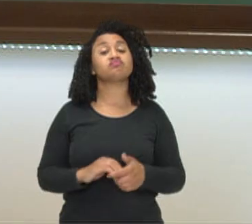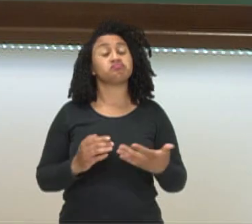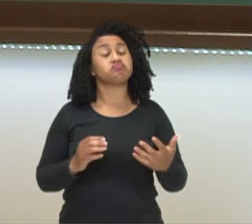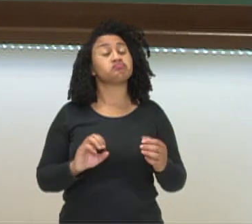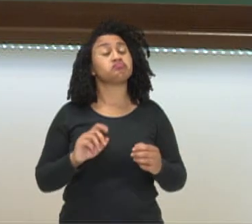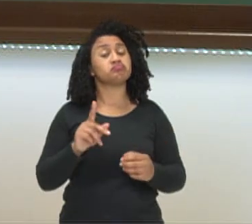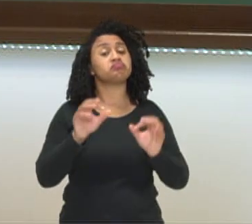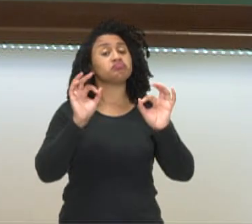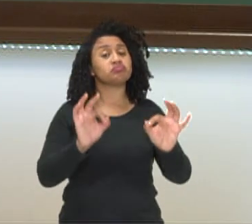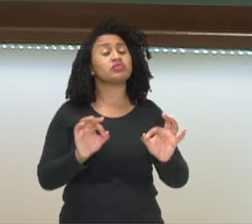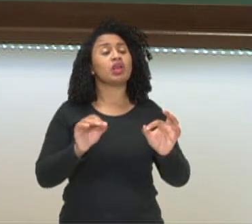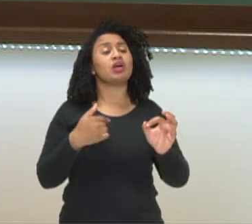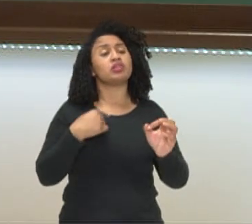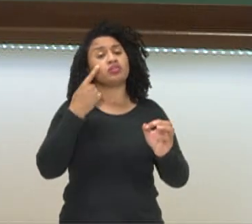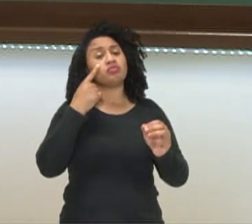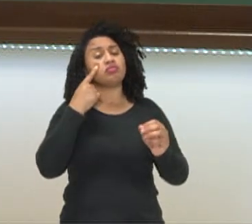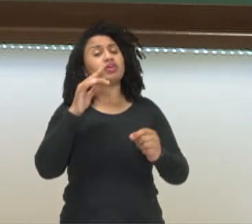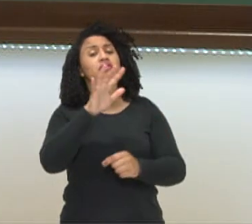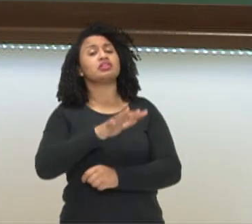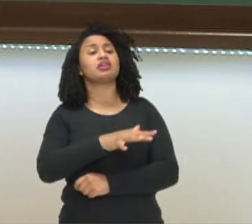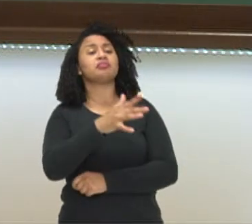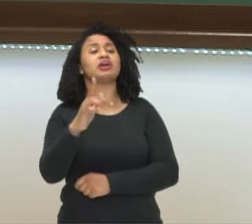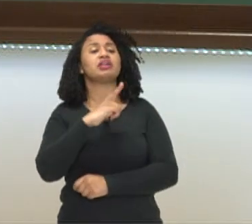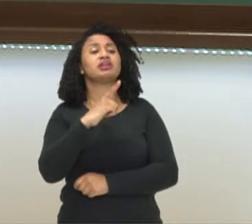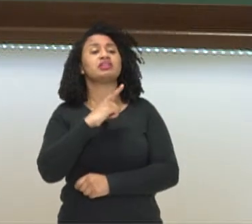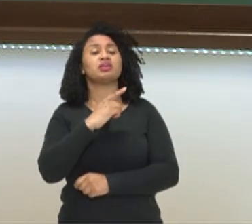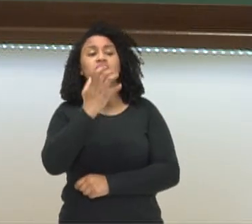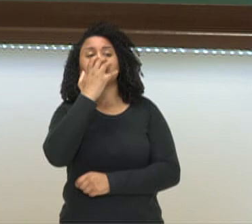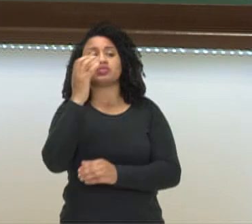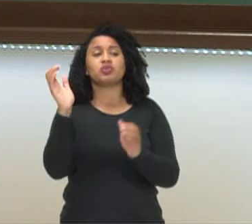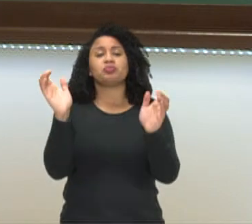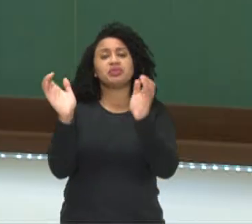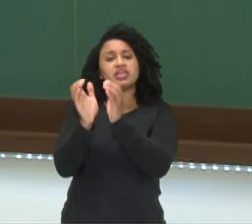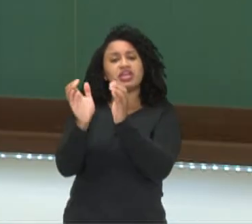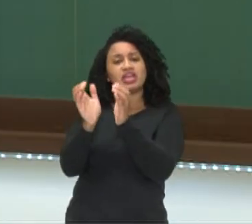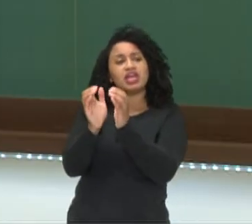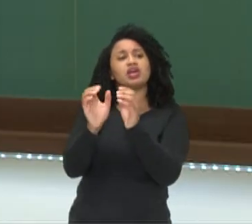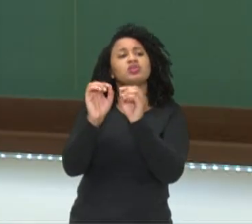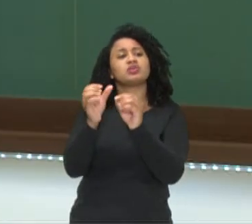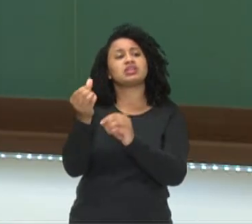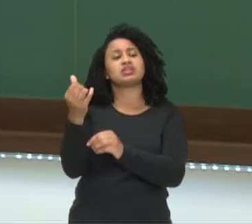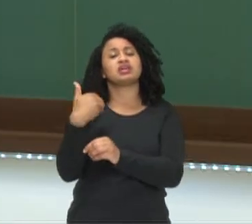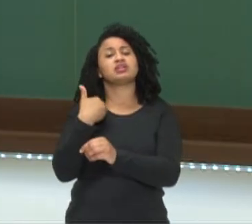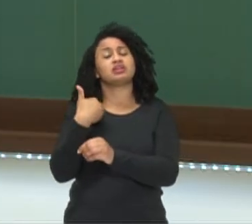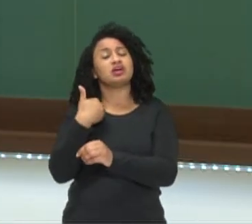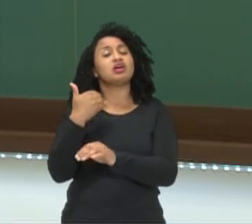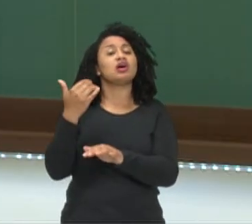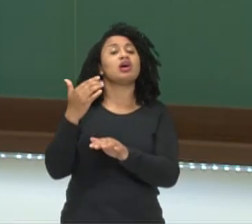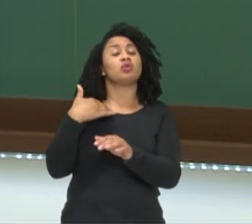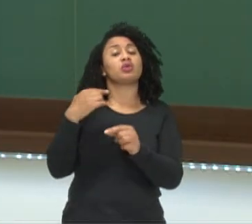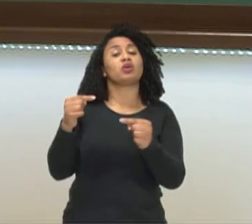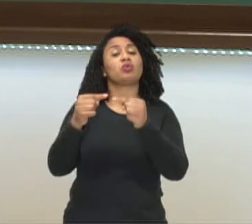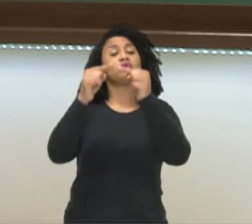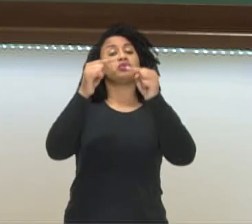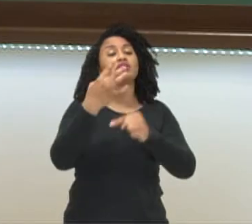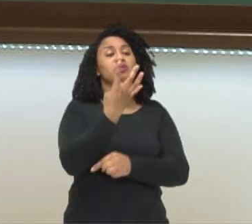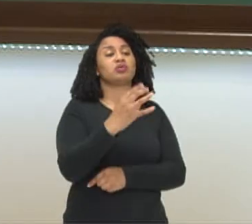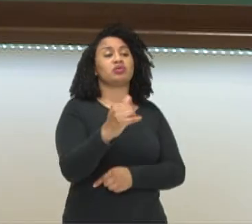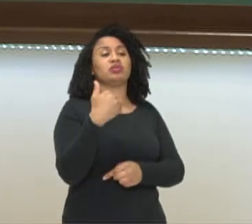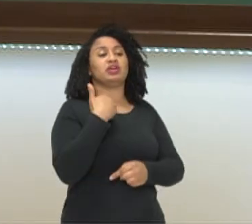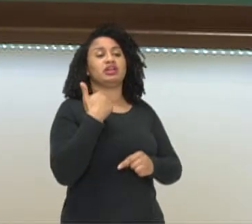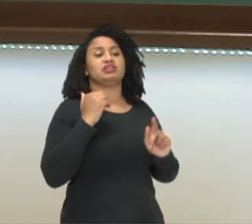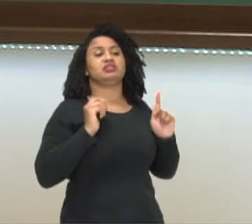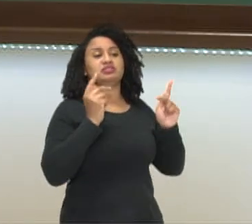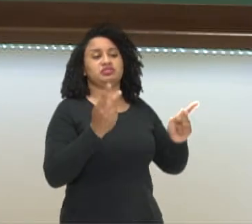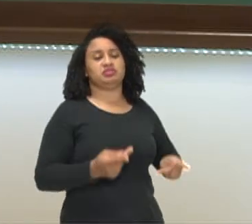Muito bem, consultando a tabela, o que nós temos? Cachorro de pequeno porte, está aqui, ó, com 6 anos, é o equivalente a 40 anos.